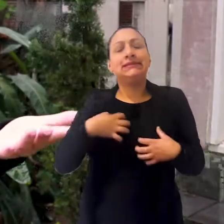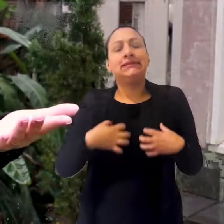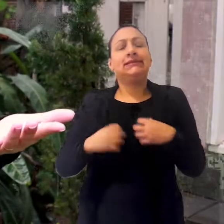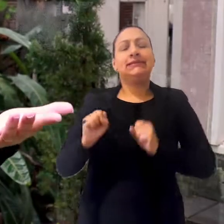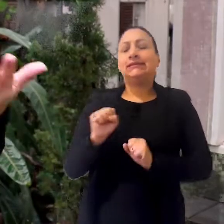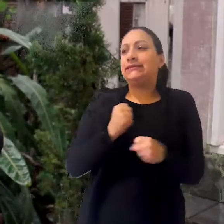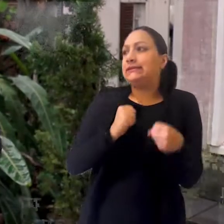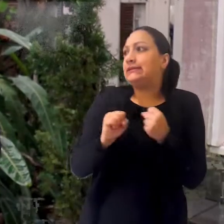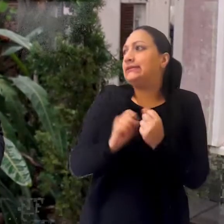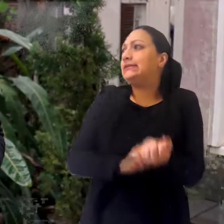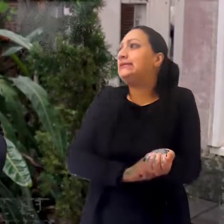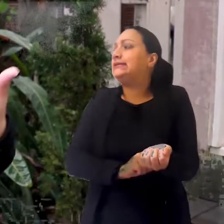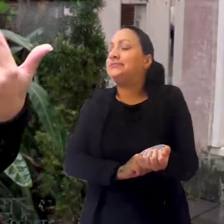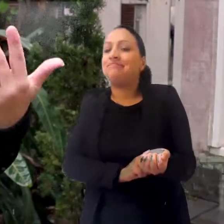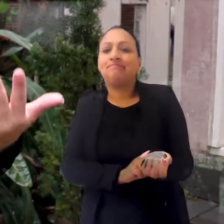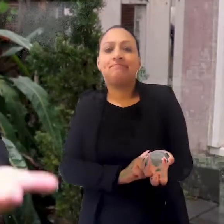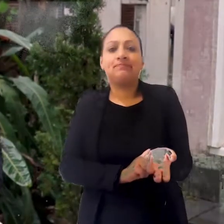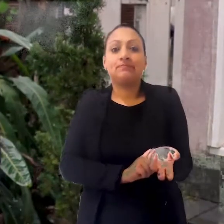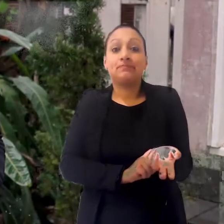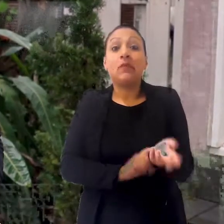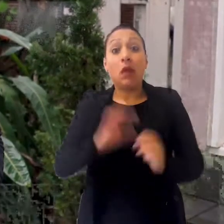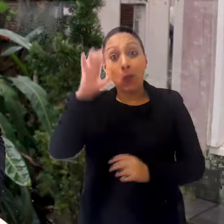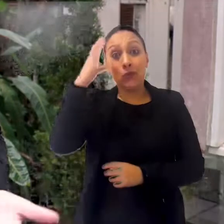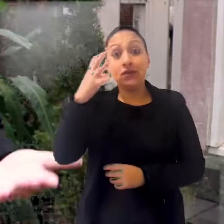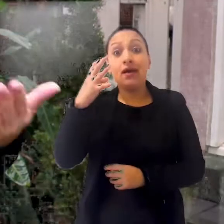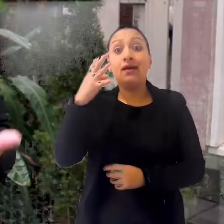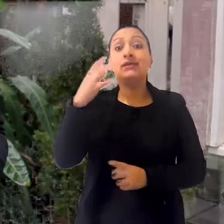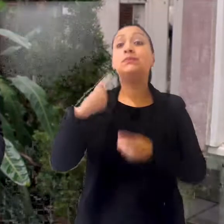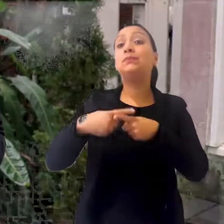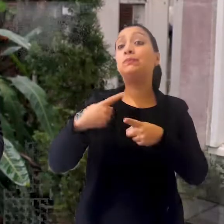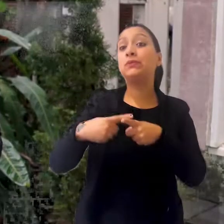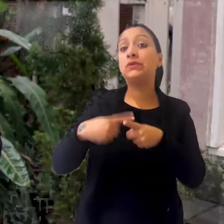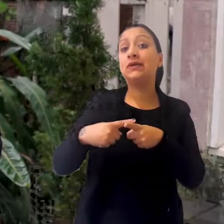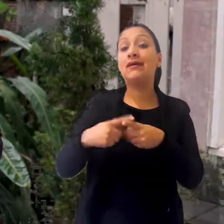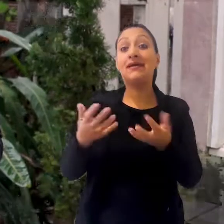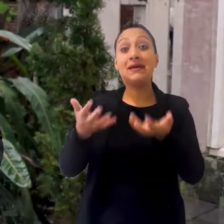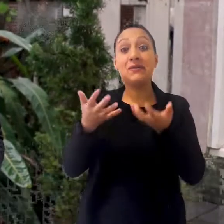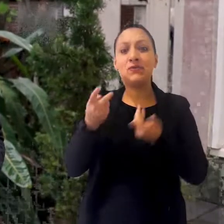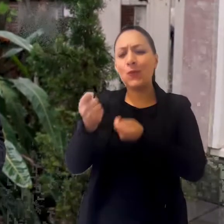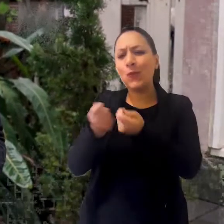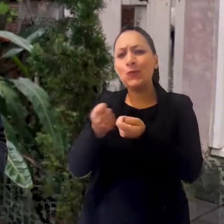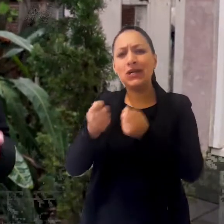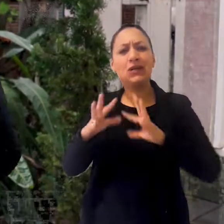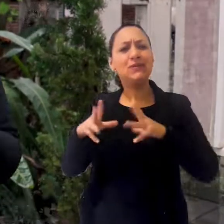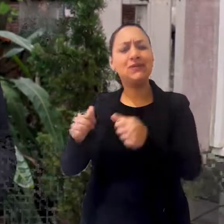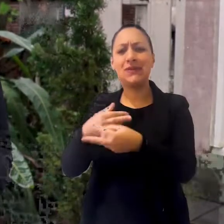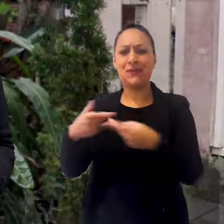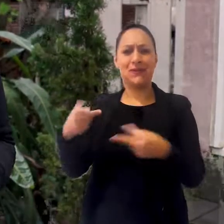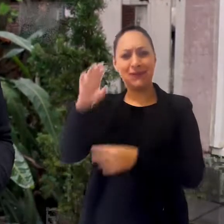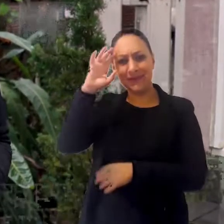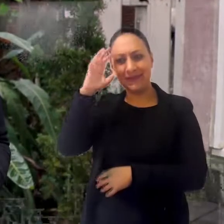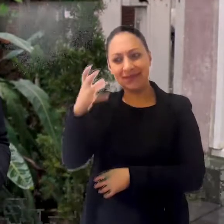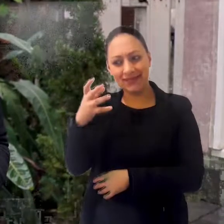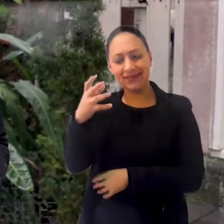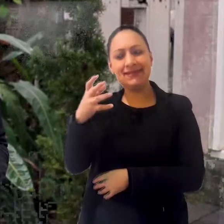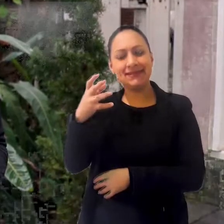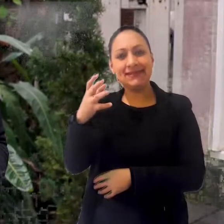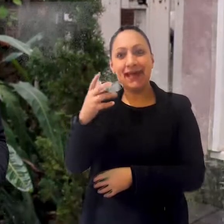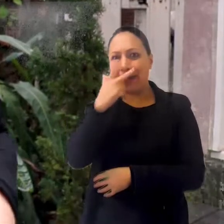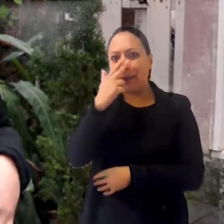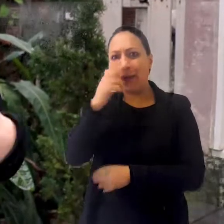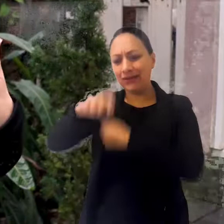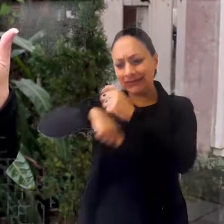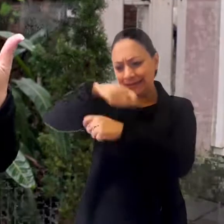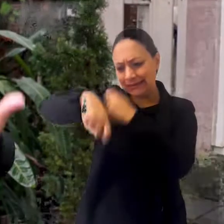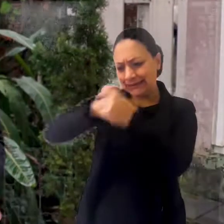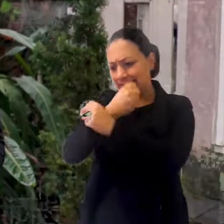que nos trazem angústia, nos trazem aflição. E isso acontece porque a gente quer estar no controle de todas as coisas, né?